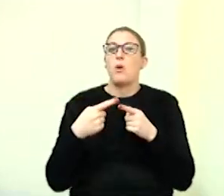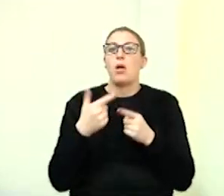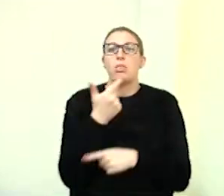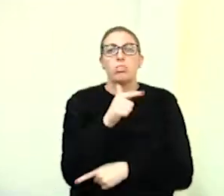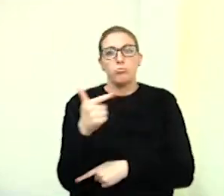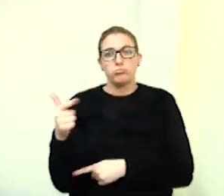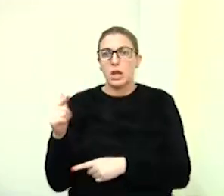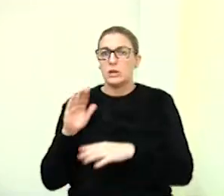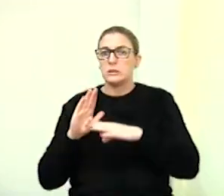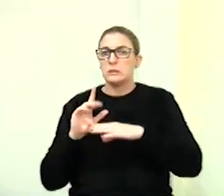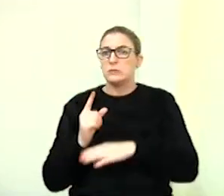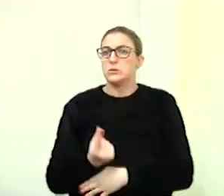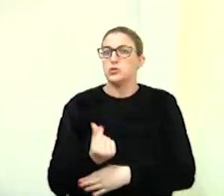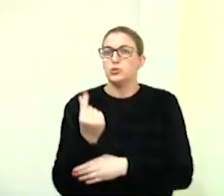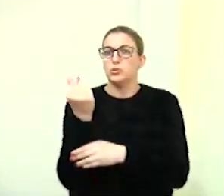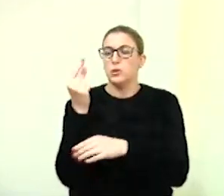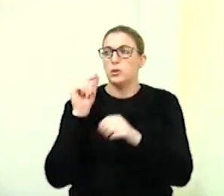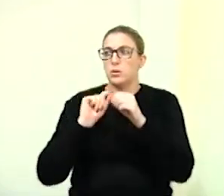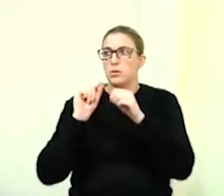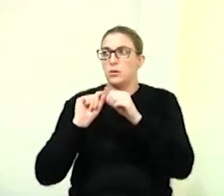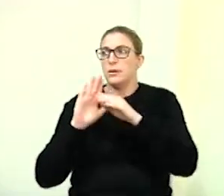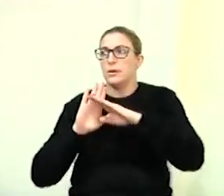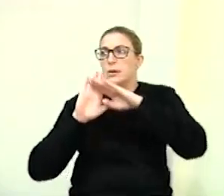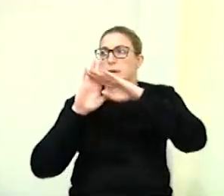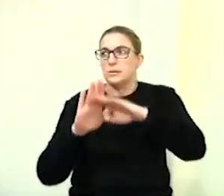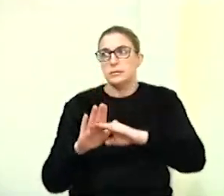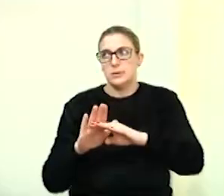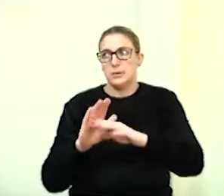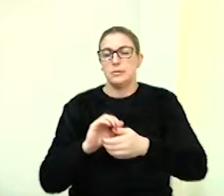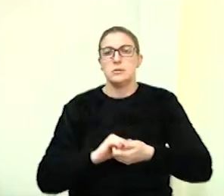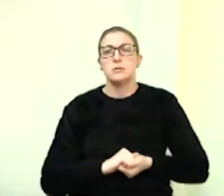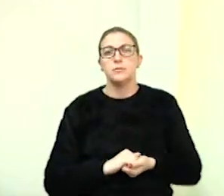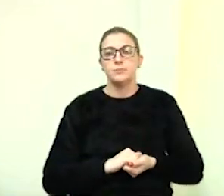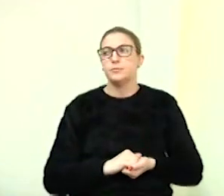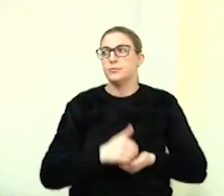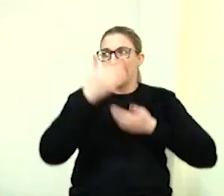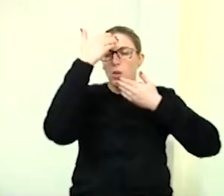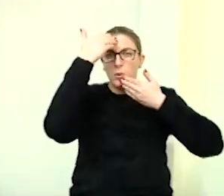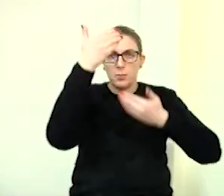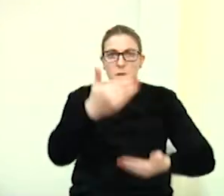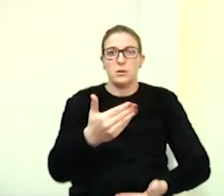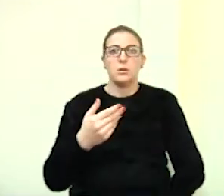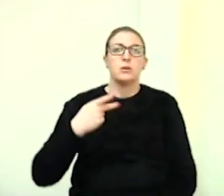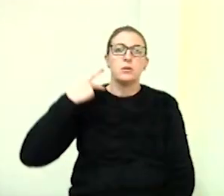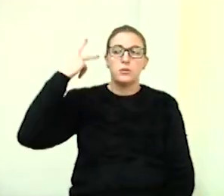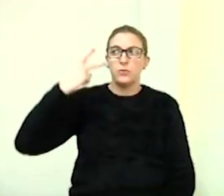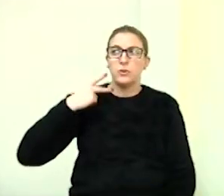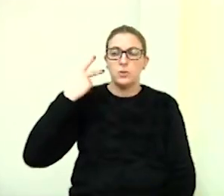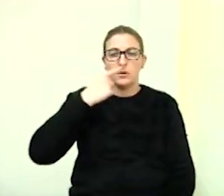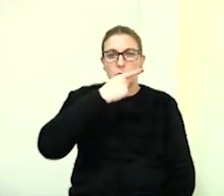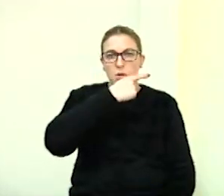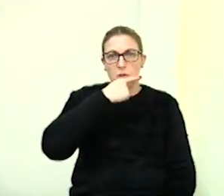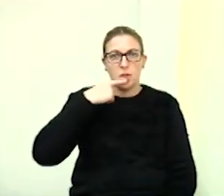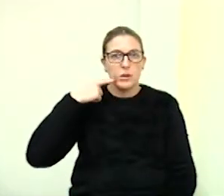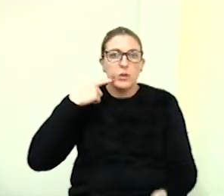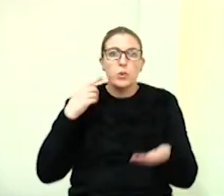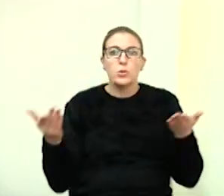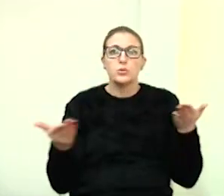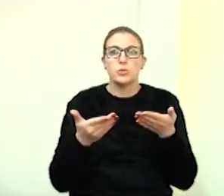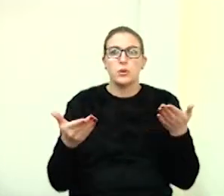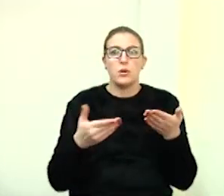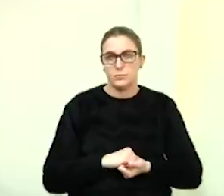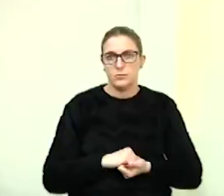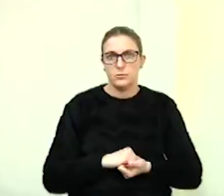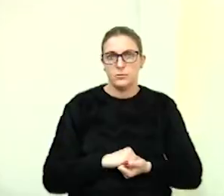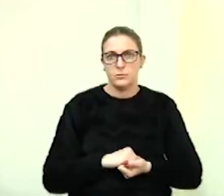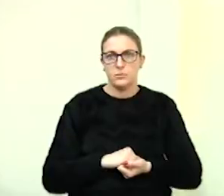assistência sem dinheiro não se faz. Obrigado. Obrigado, vereador Claudemir de Araújo. Com a palavra, vereador Lucas Roberto Farina.